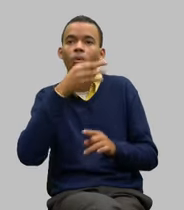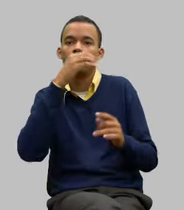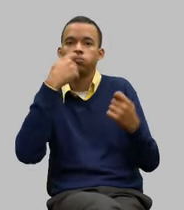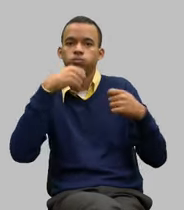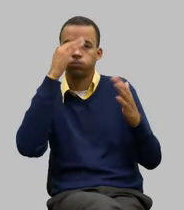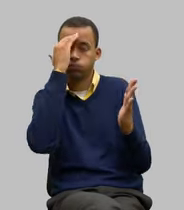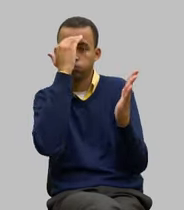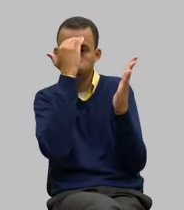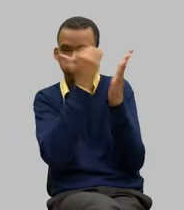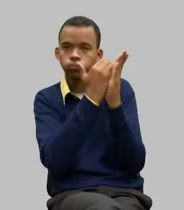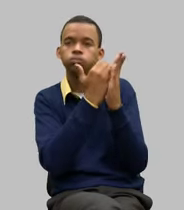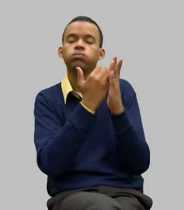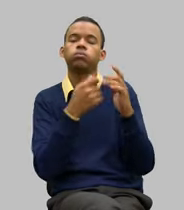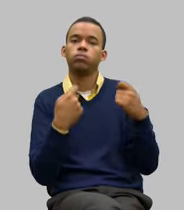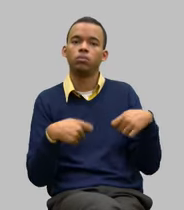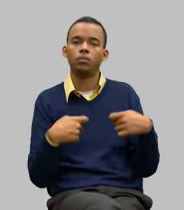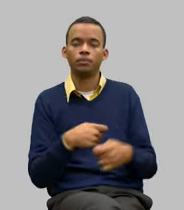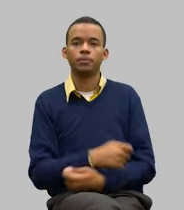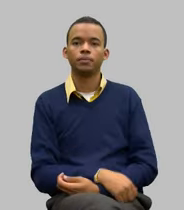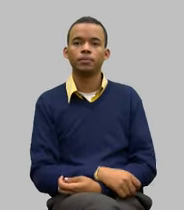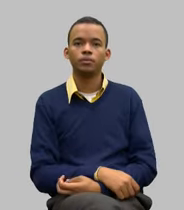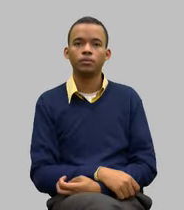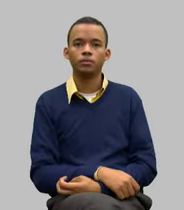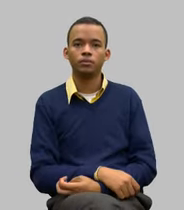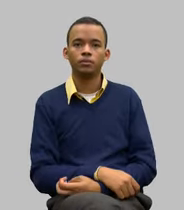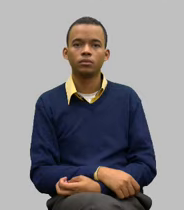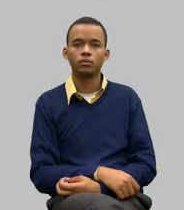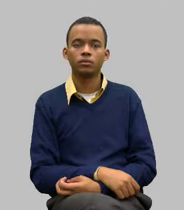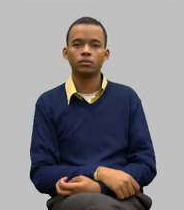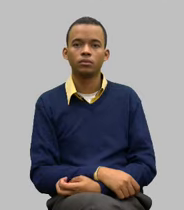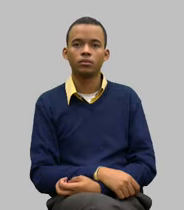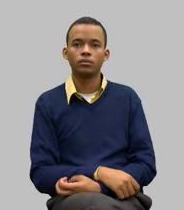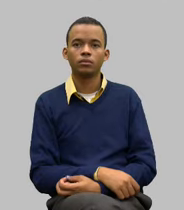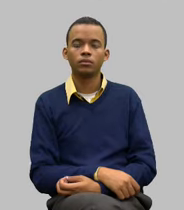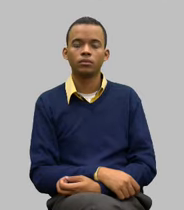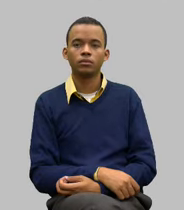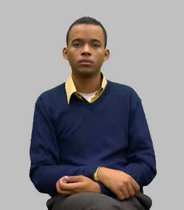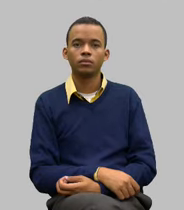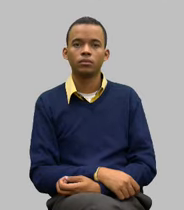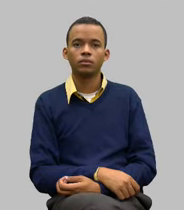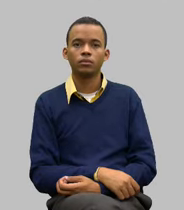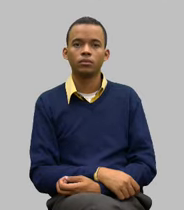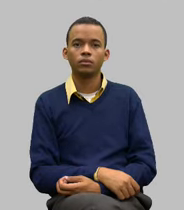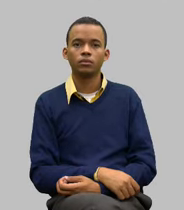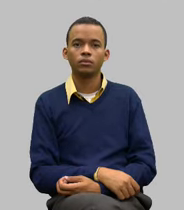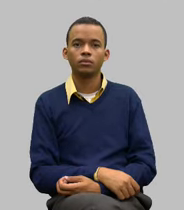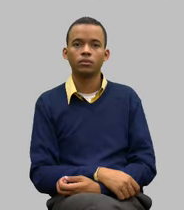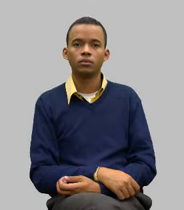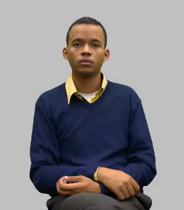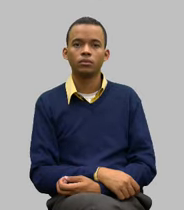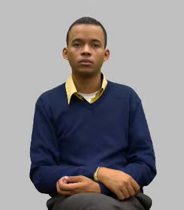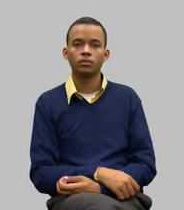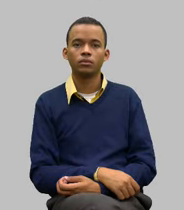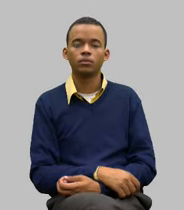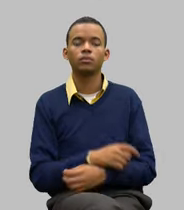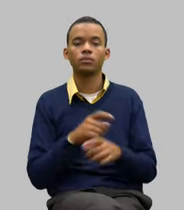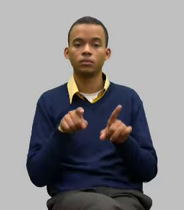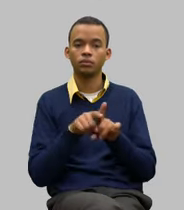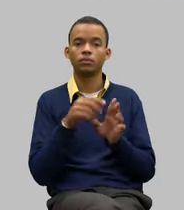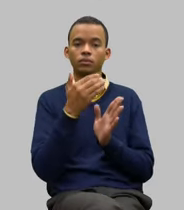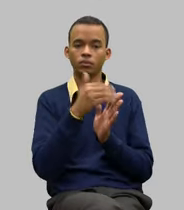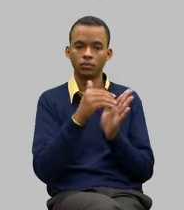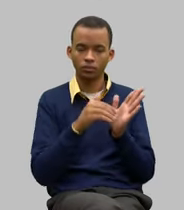coloque-se em prática secretário o senhor trouxe aqui eh algumas questões que envolvem também os investimentos e